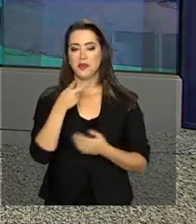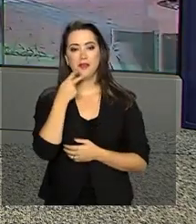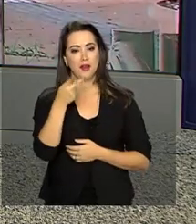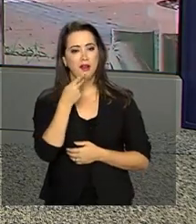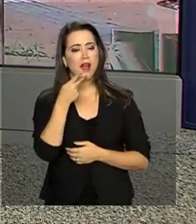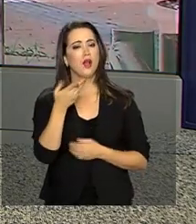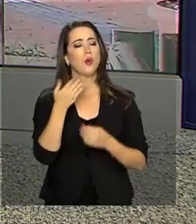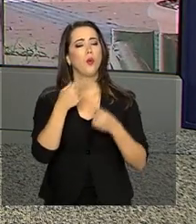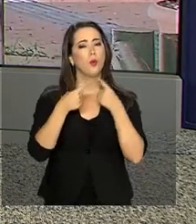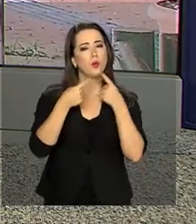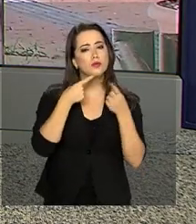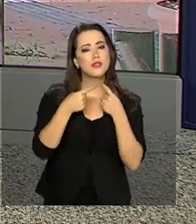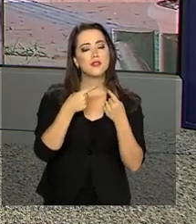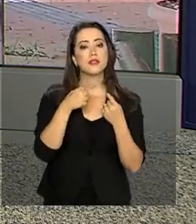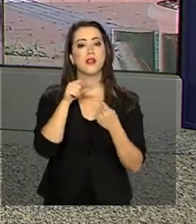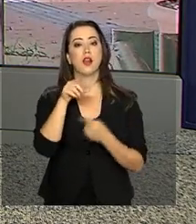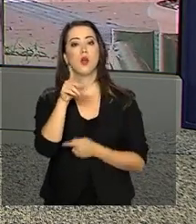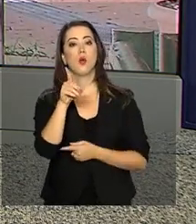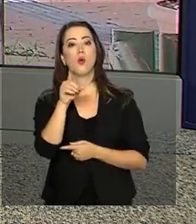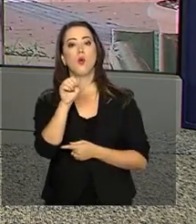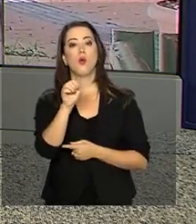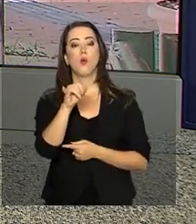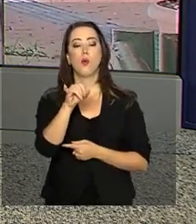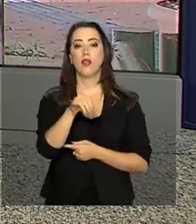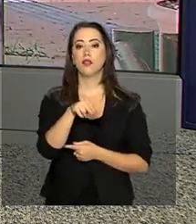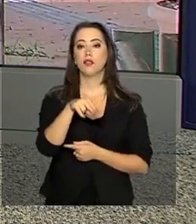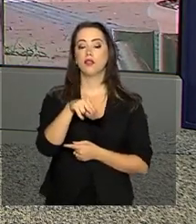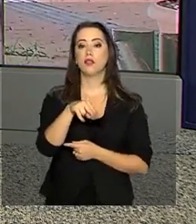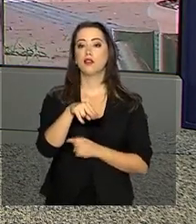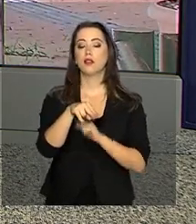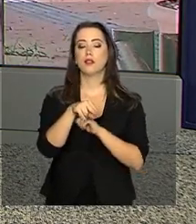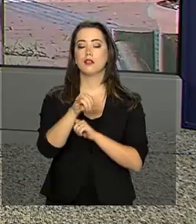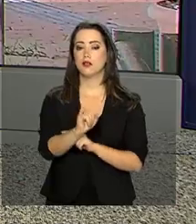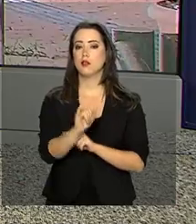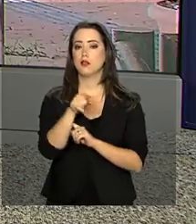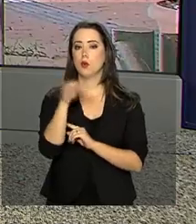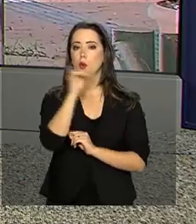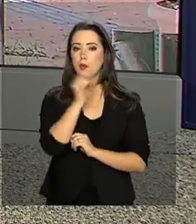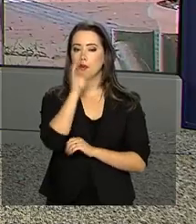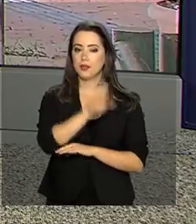falar com a repórter Daniele Popov. Olá, Daniele, boa tarde.